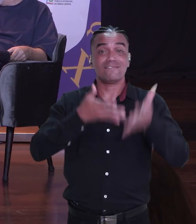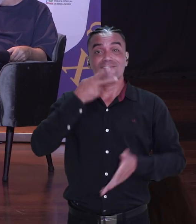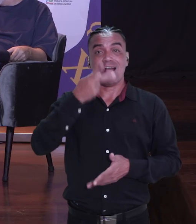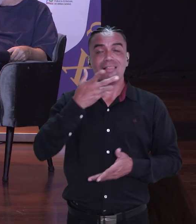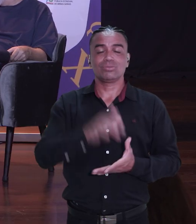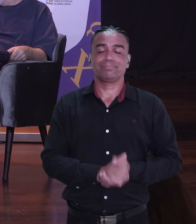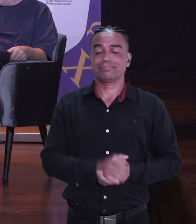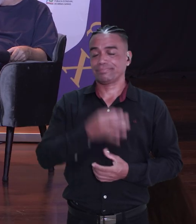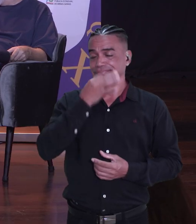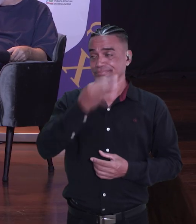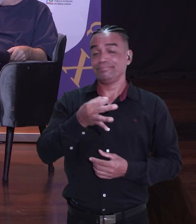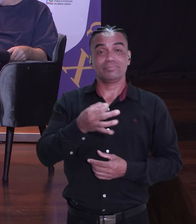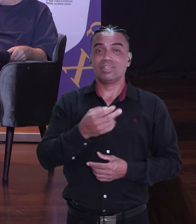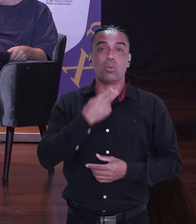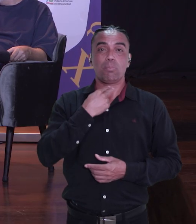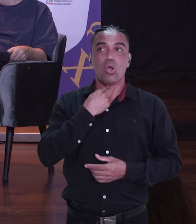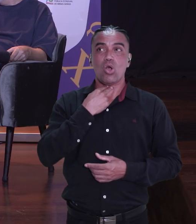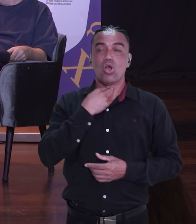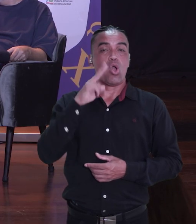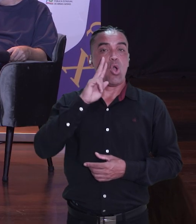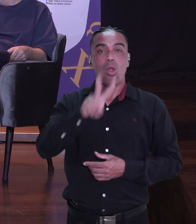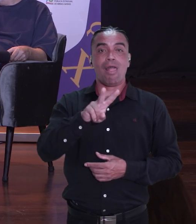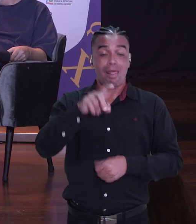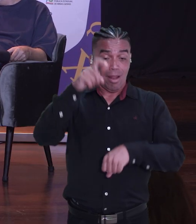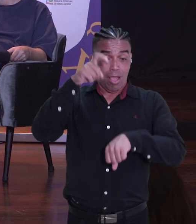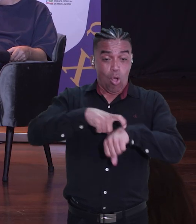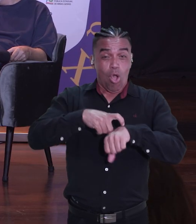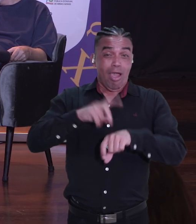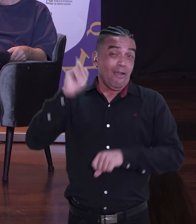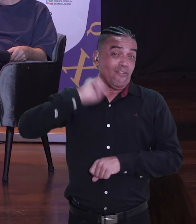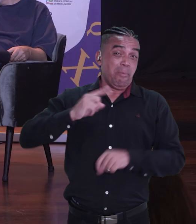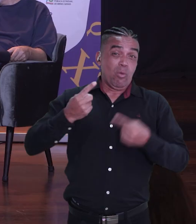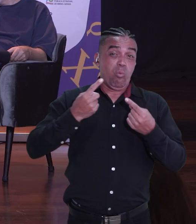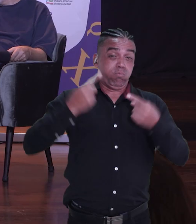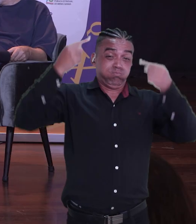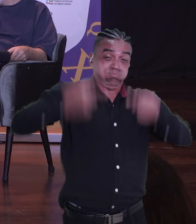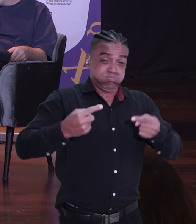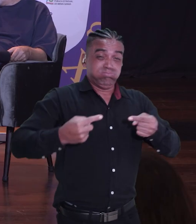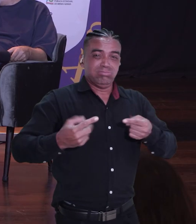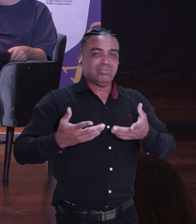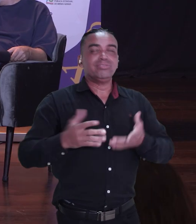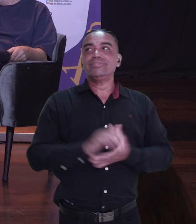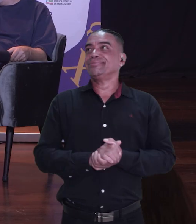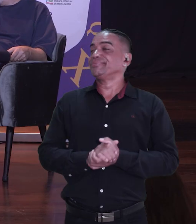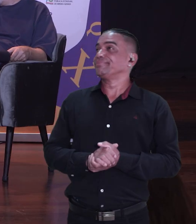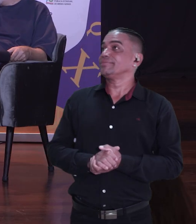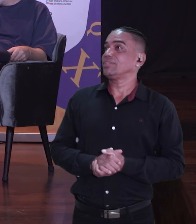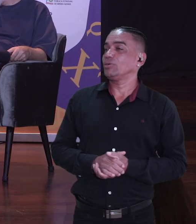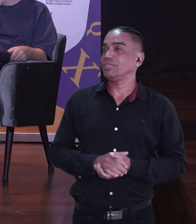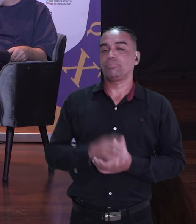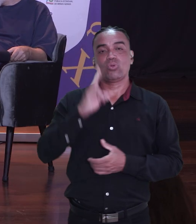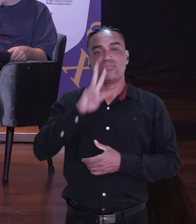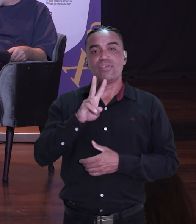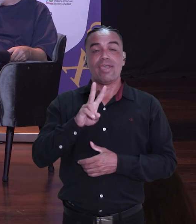agora ele está dizendo que ele está achando que ele não deve olhar nem quando o Flamengo está atacando. Então, ele